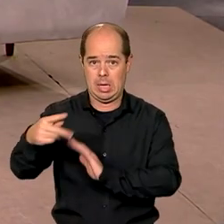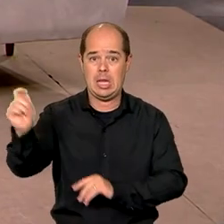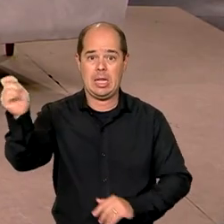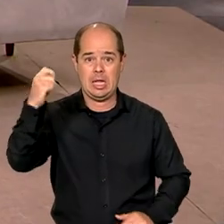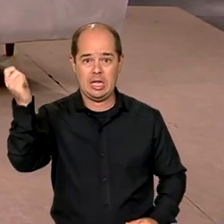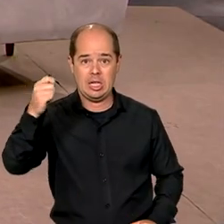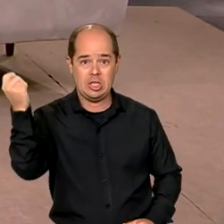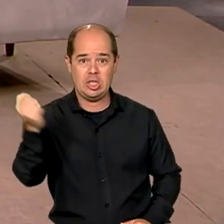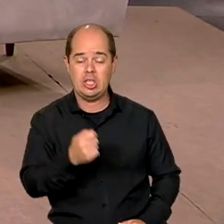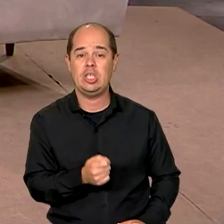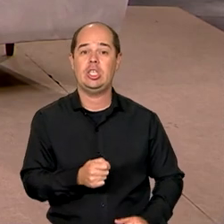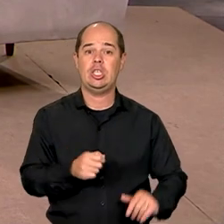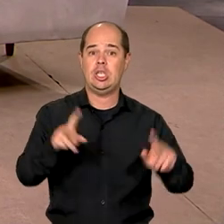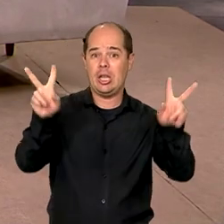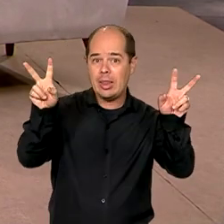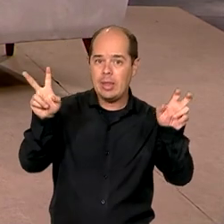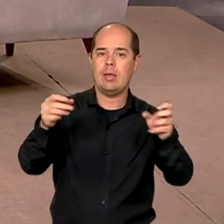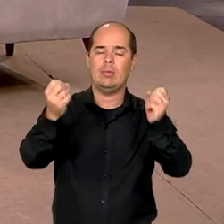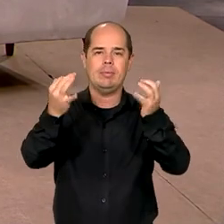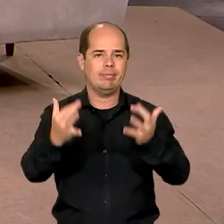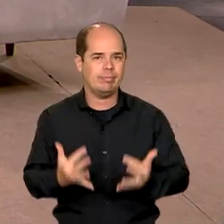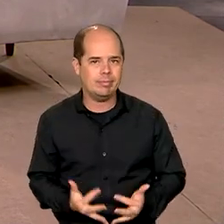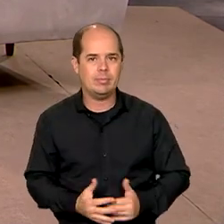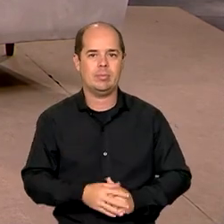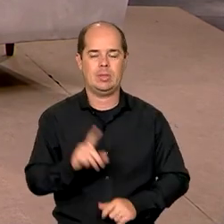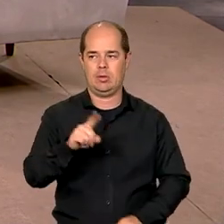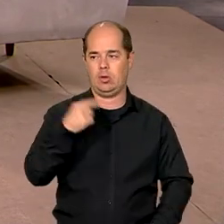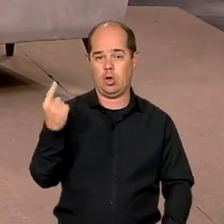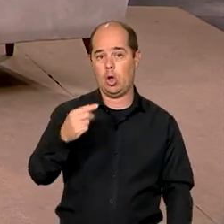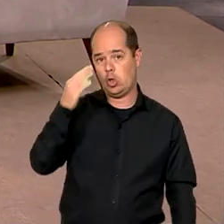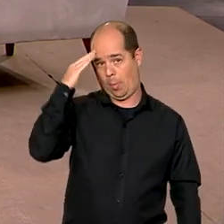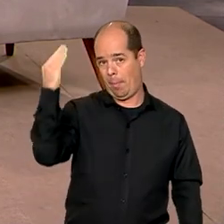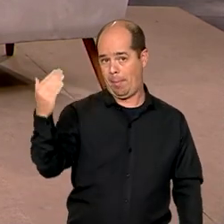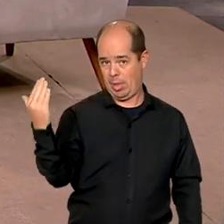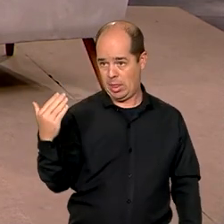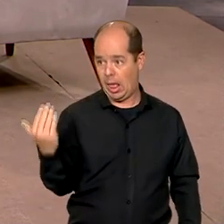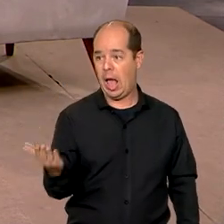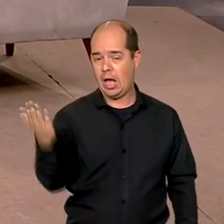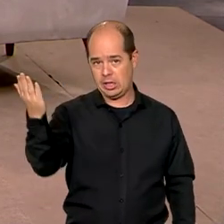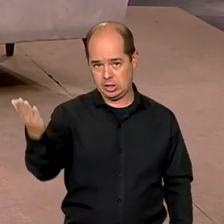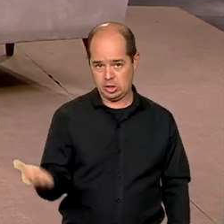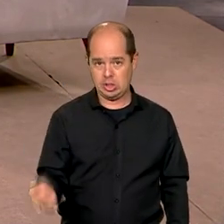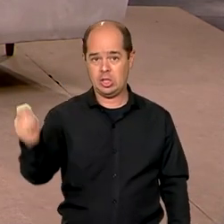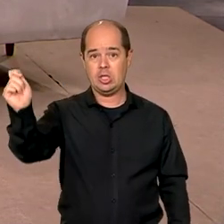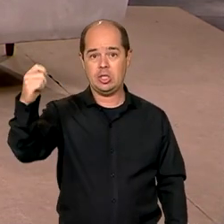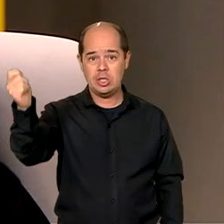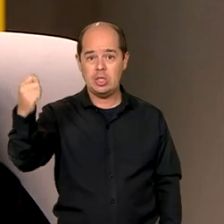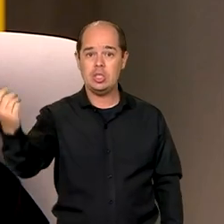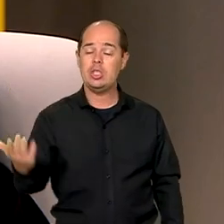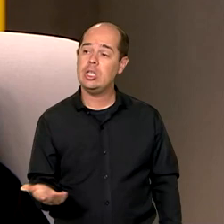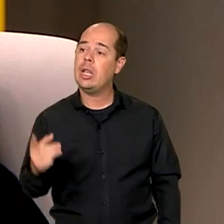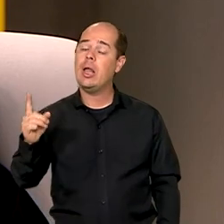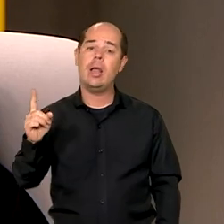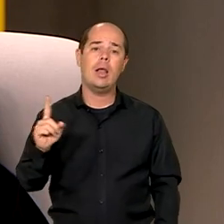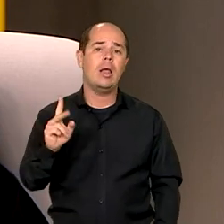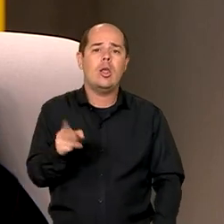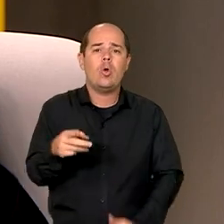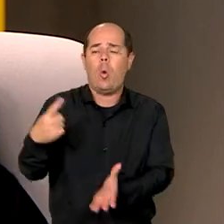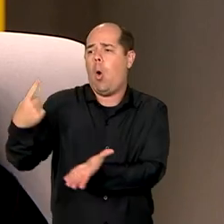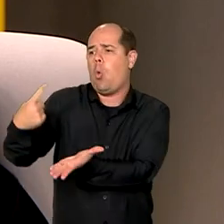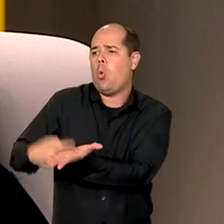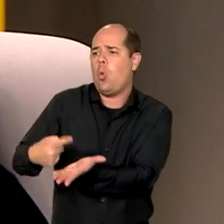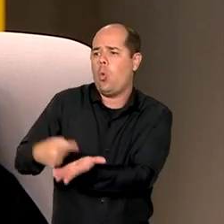É, quando a gente vai homenagear a Argentina, a gente está ali também travando uma parceria com nossos irmãos vizinhos, principalmente